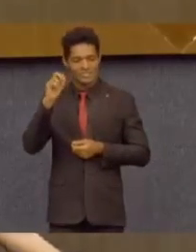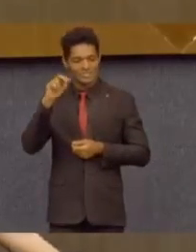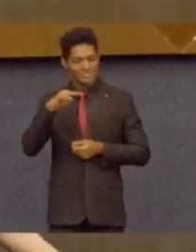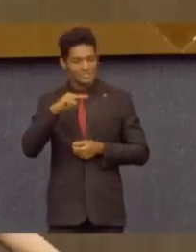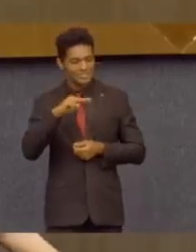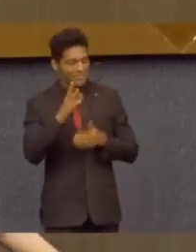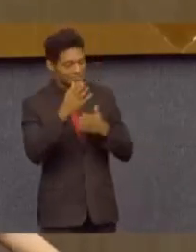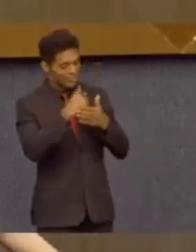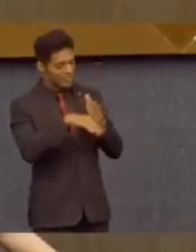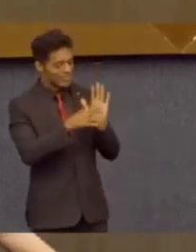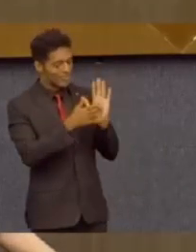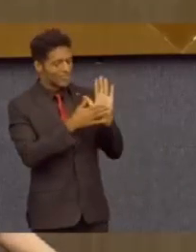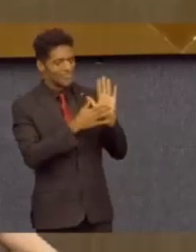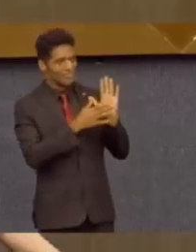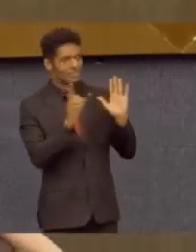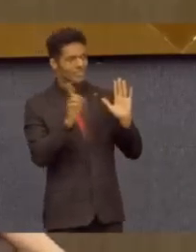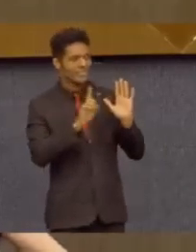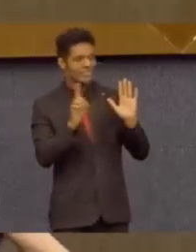Jefferson. Não estava na programação, viu?